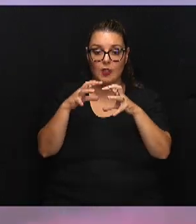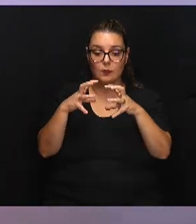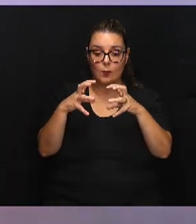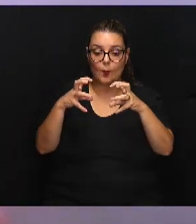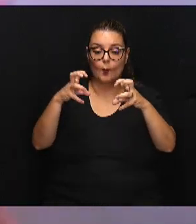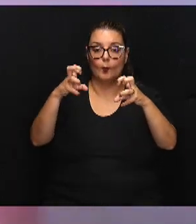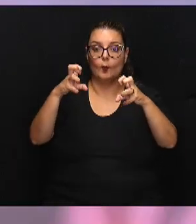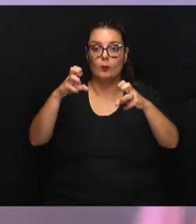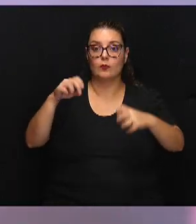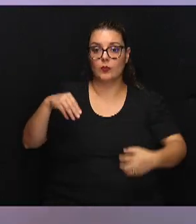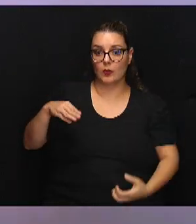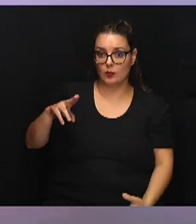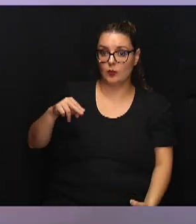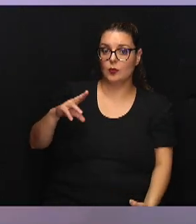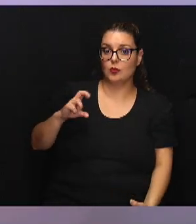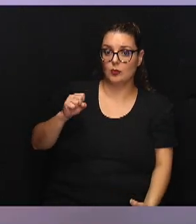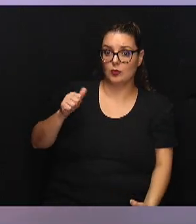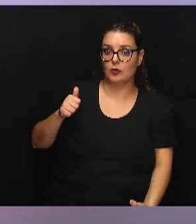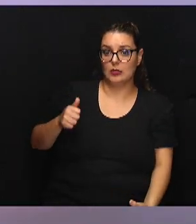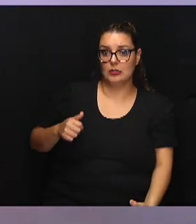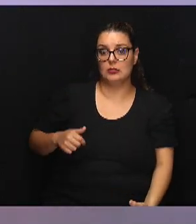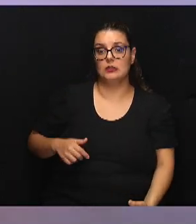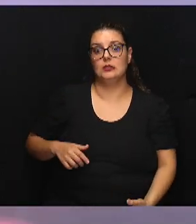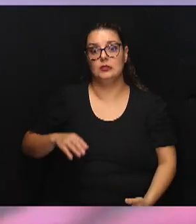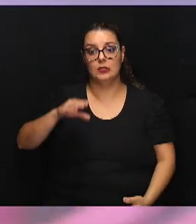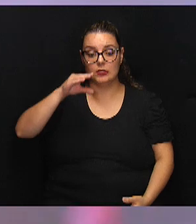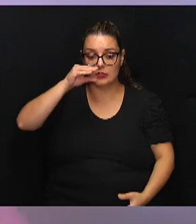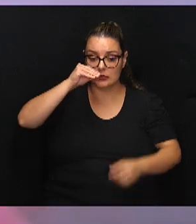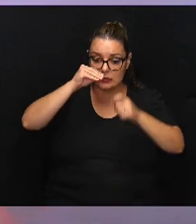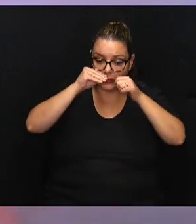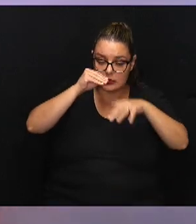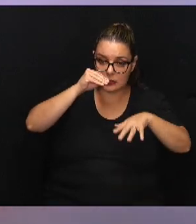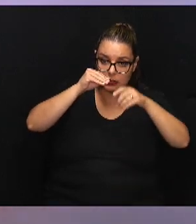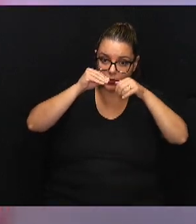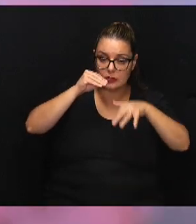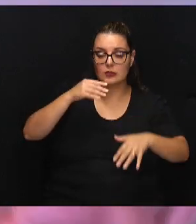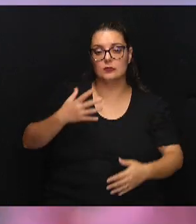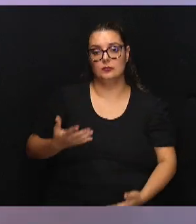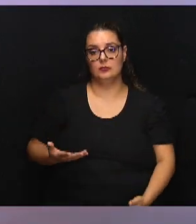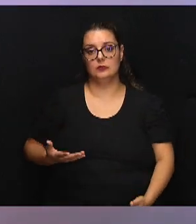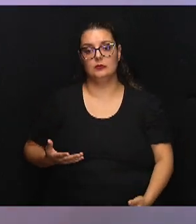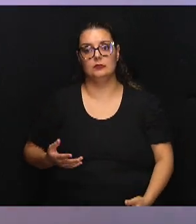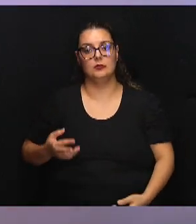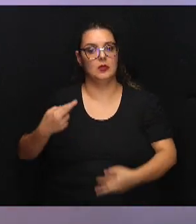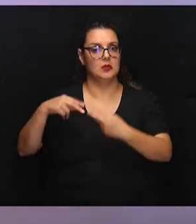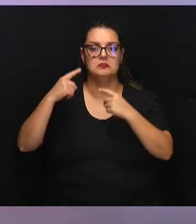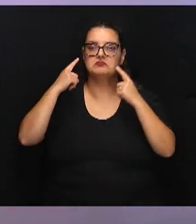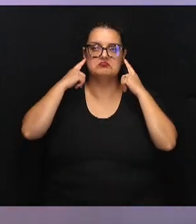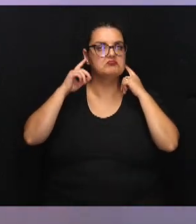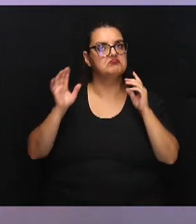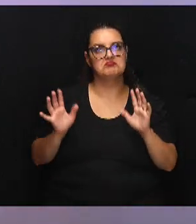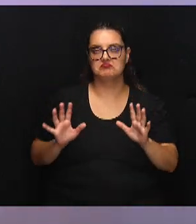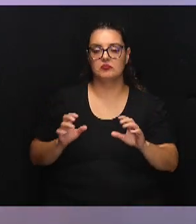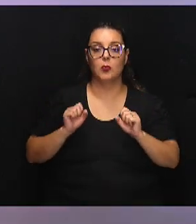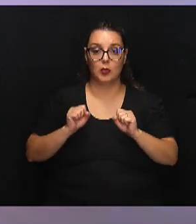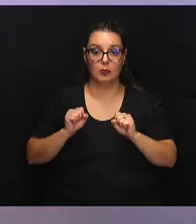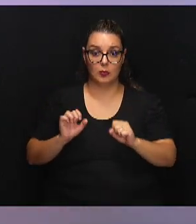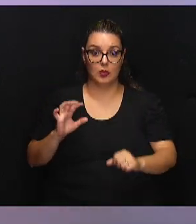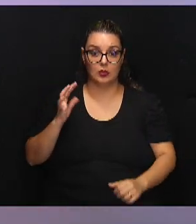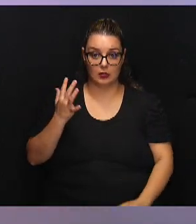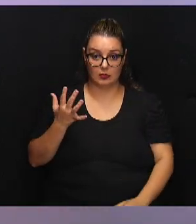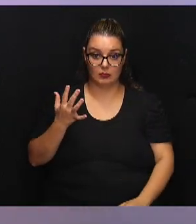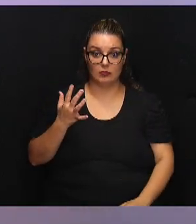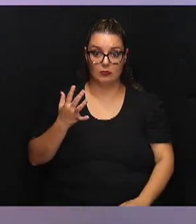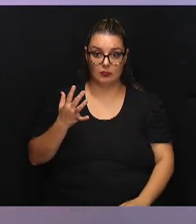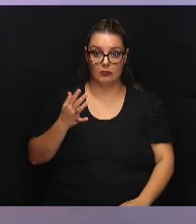bastante a mucosa, então tem que intensificar a lavagem nasal, mas em relação ao ouvido, isso não. O que pode acontecer,